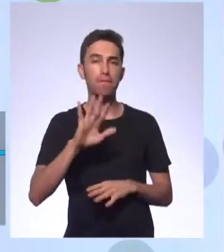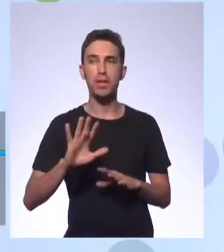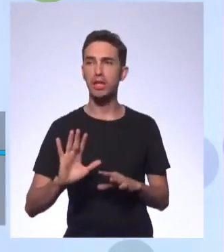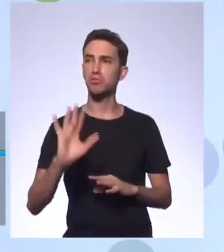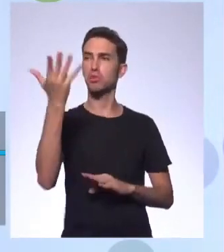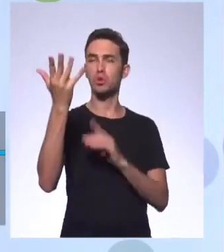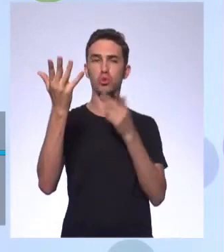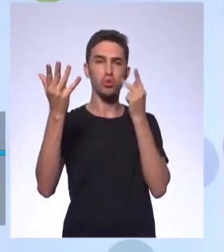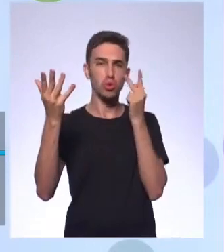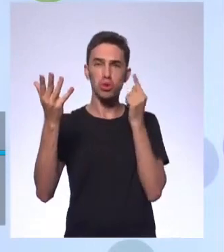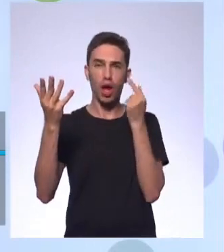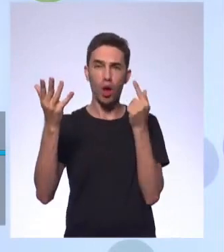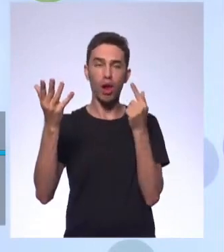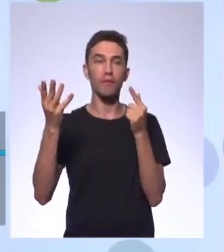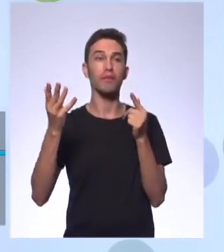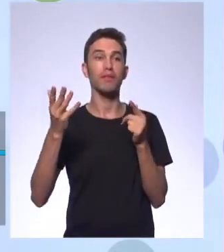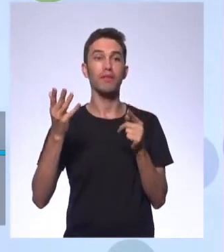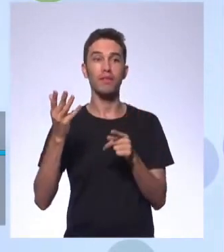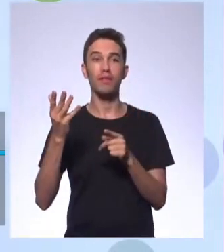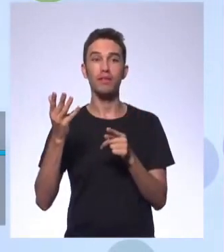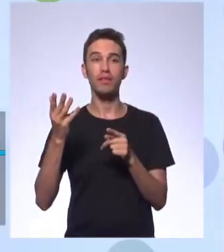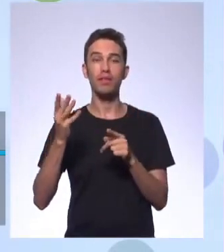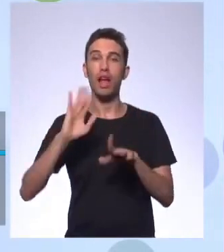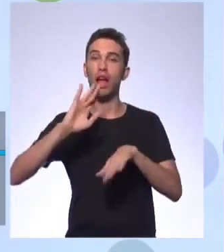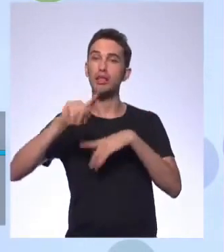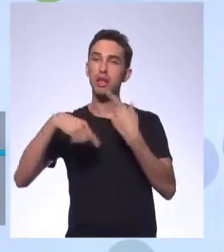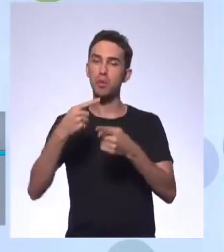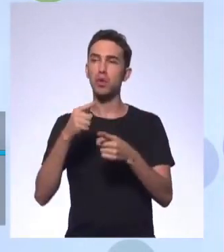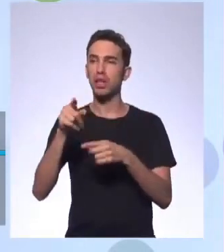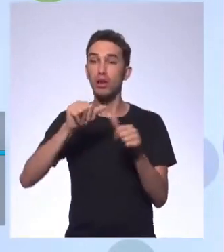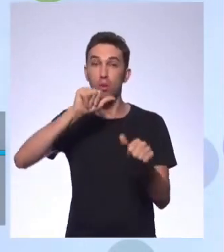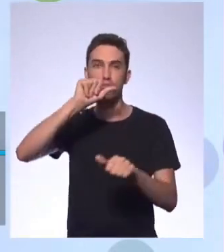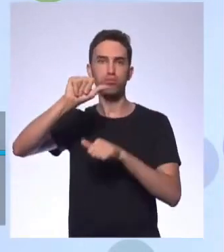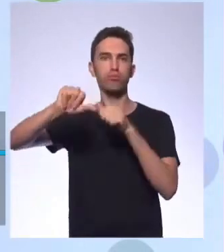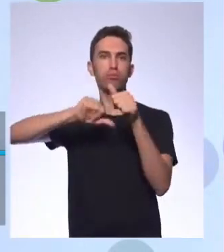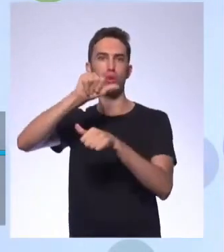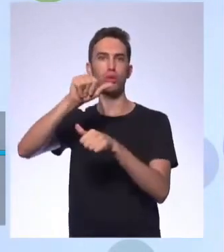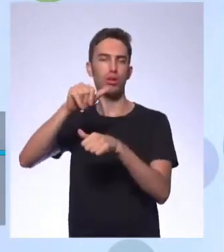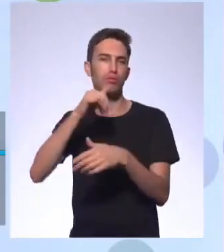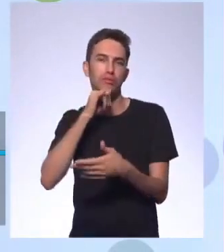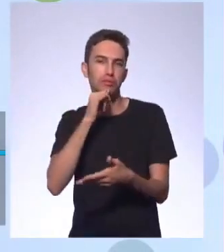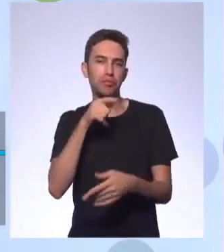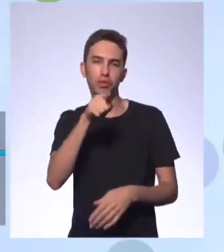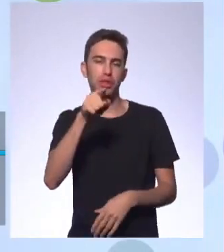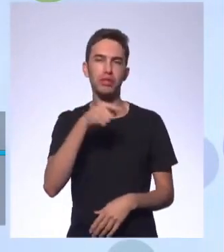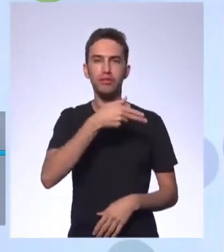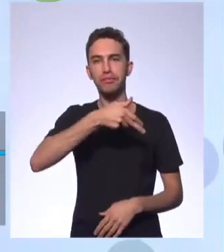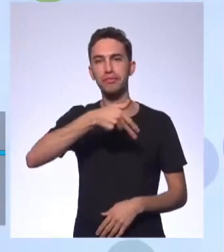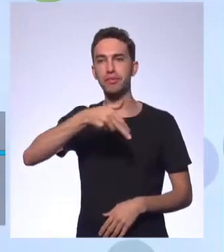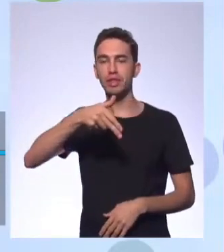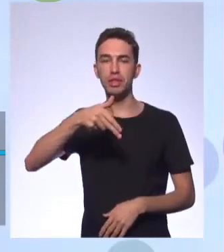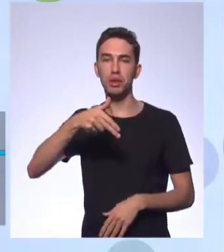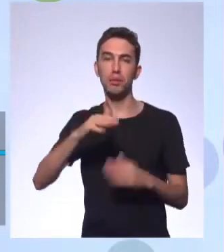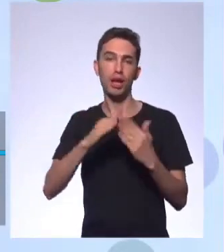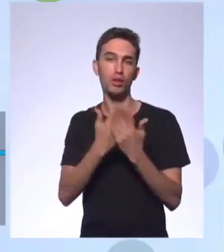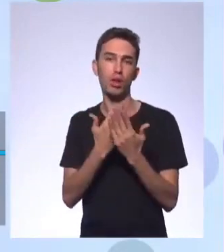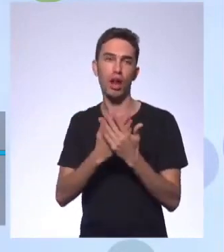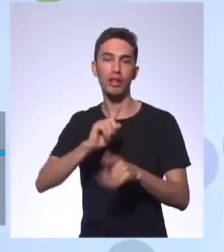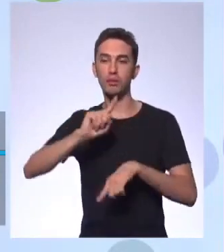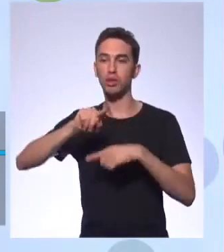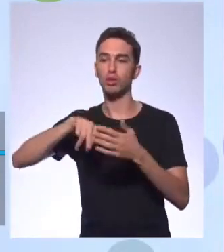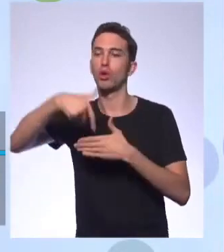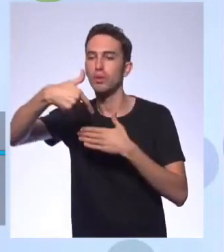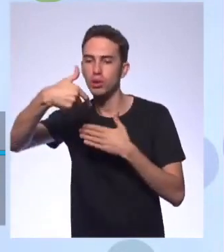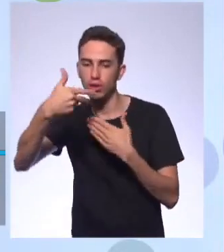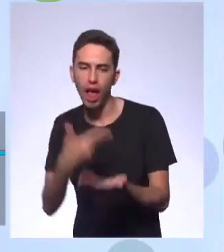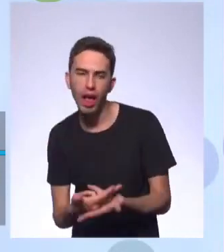cotidiano e até que aquilo muda por algum motivo. Por exemplo, você está indo para a escola e você tropeçou e caiu e